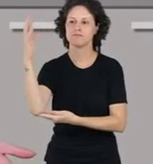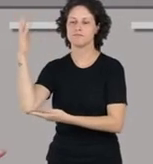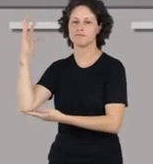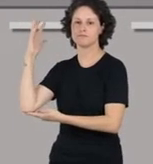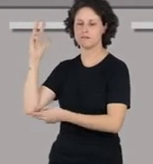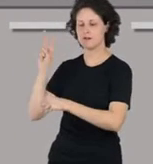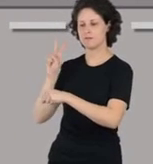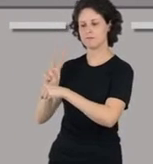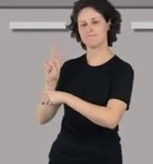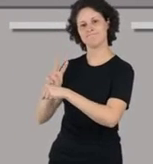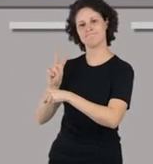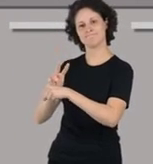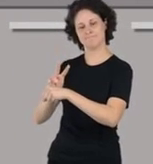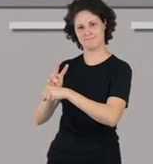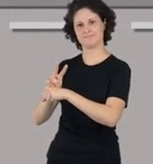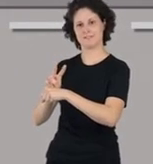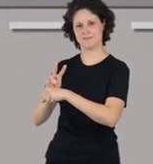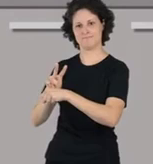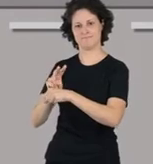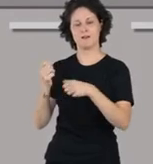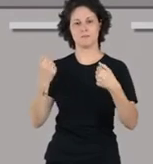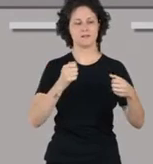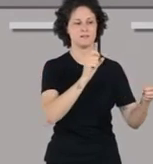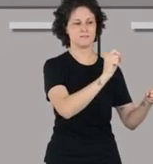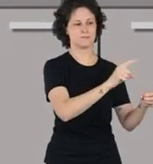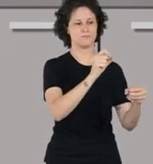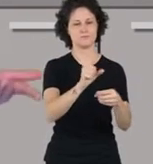na recuperação de áreas degradadas. Agora que você já